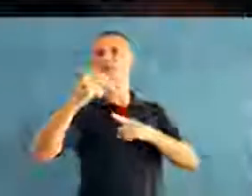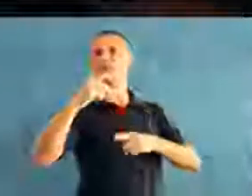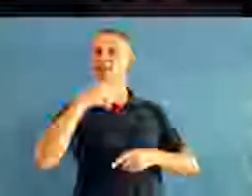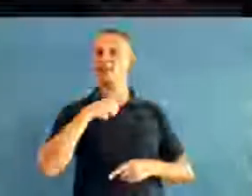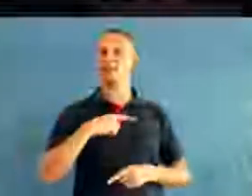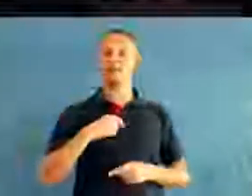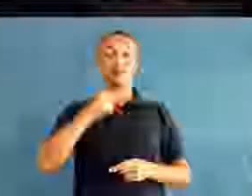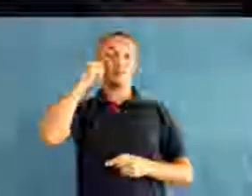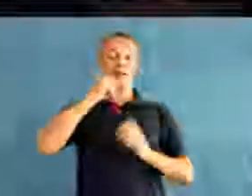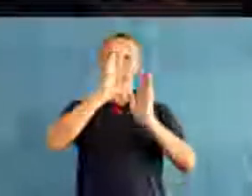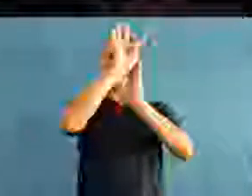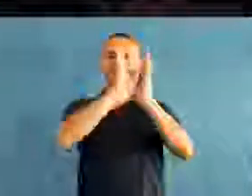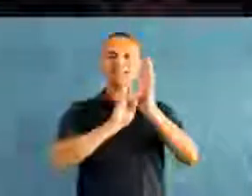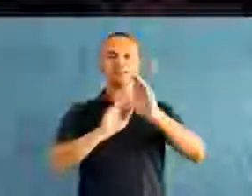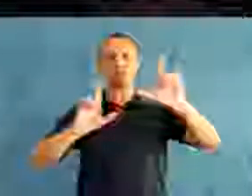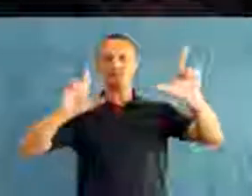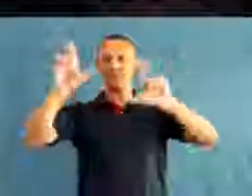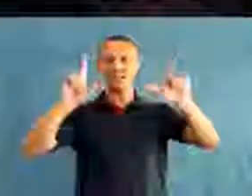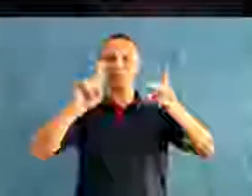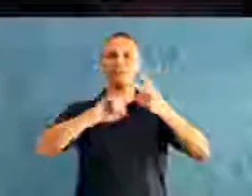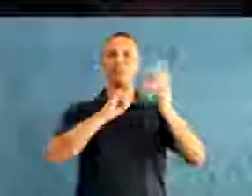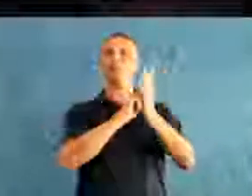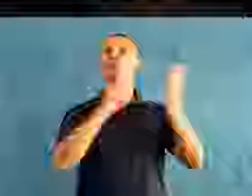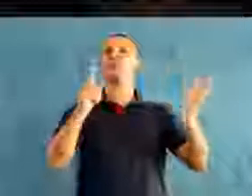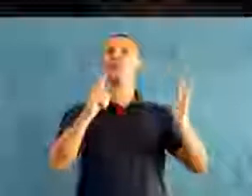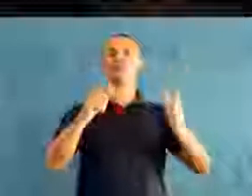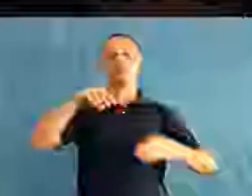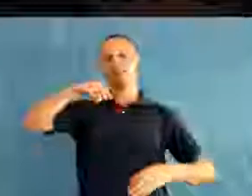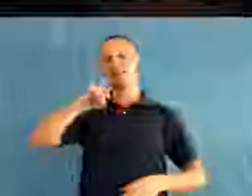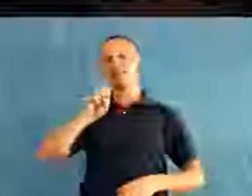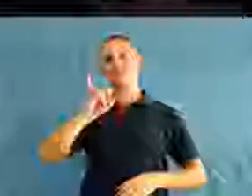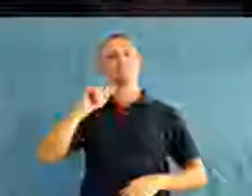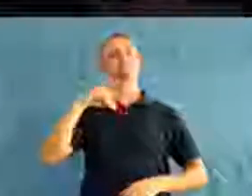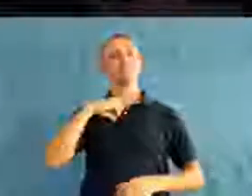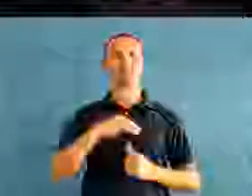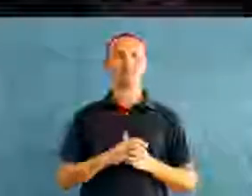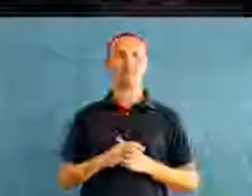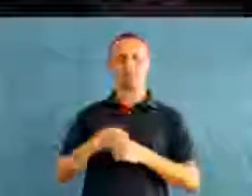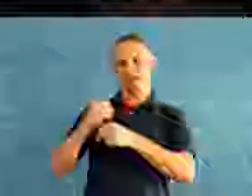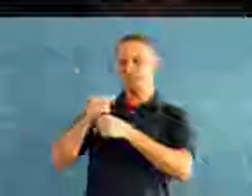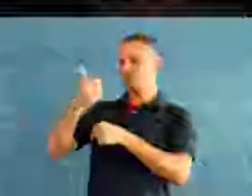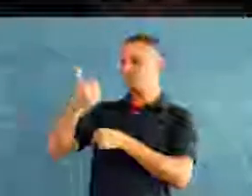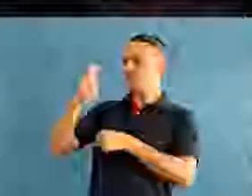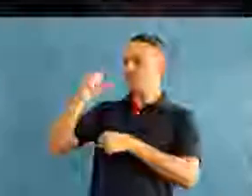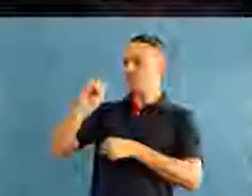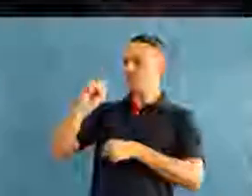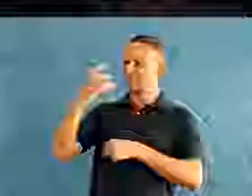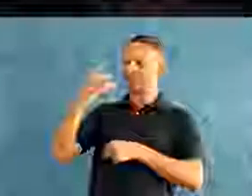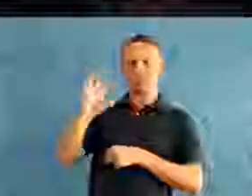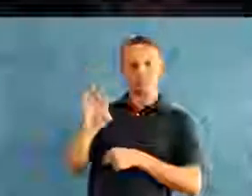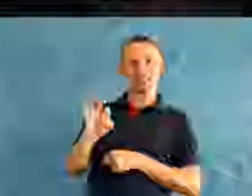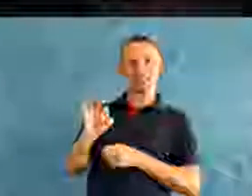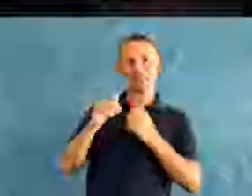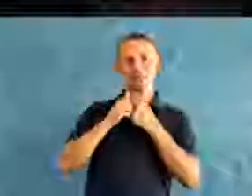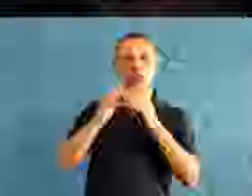desde 1830, seu nome aparece em periódicos nacionais. Se lembramos que apenas em